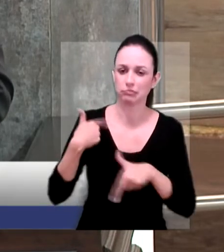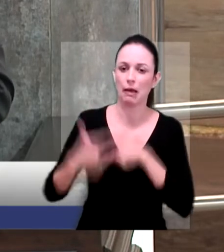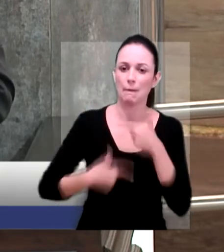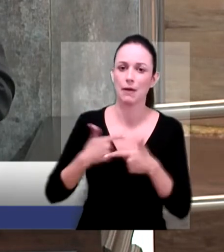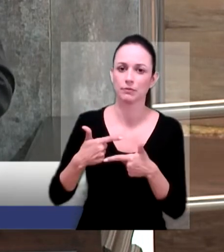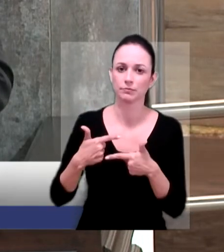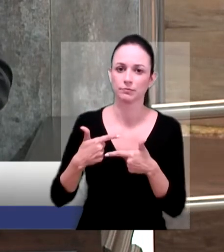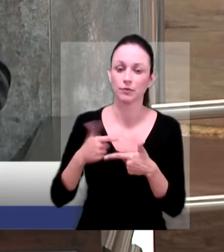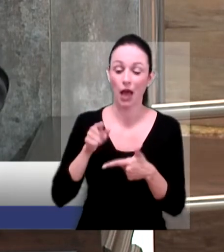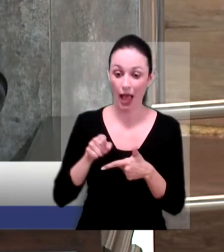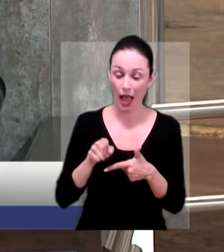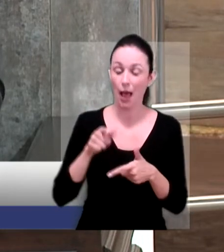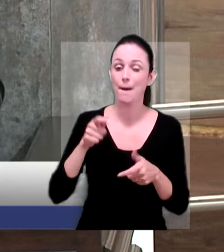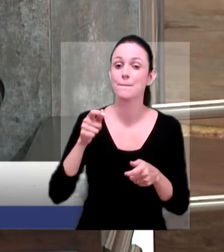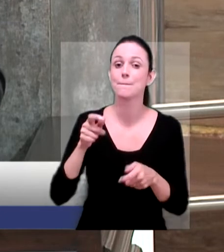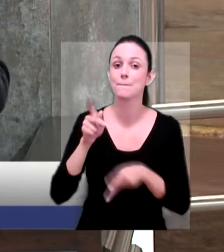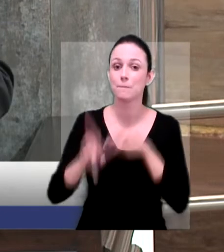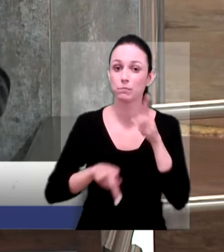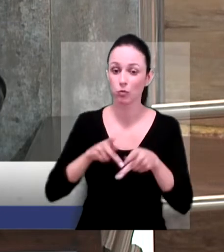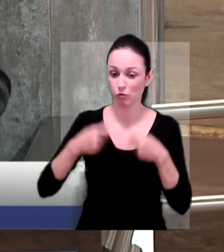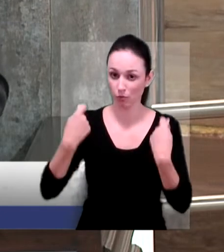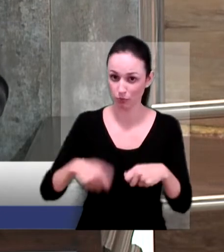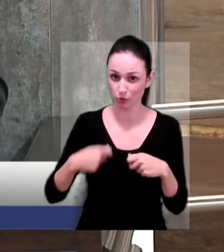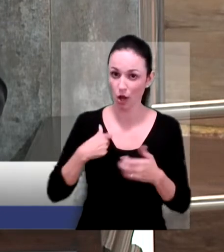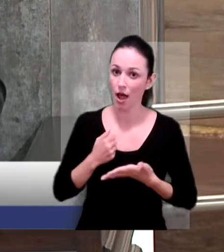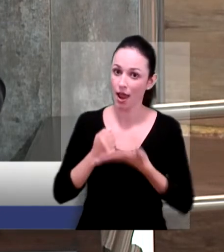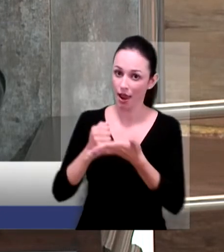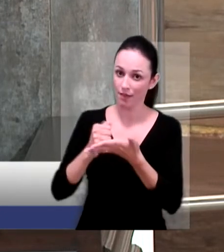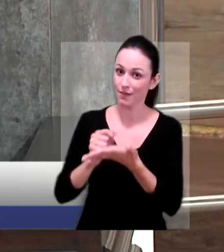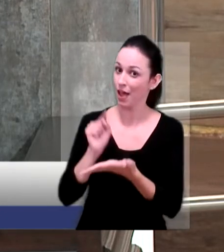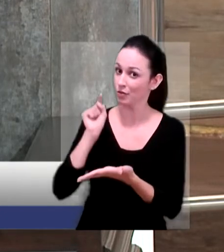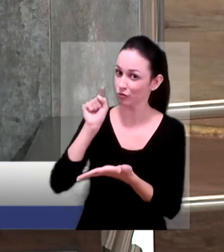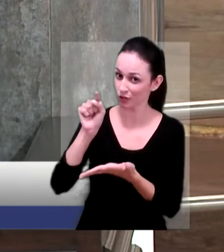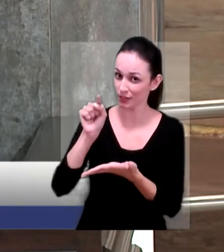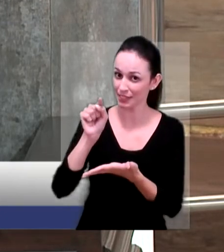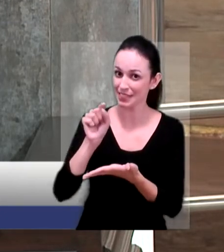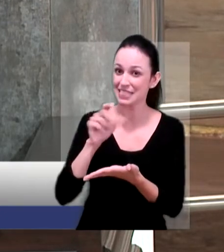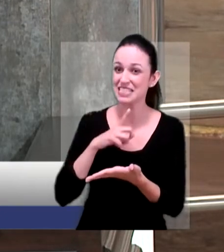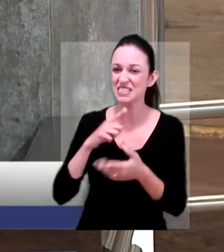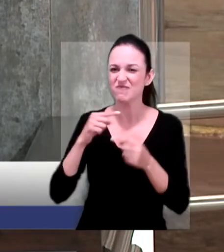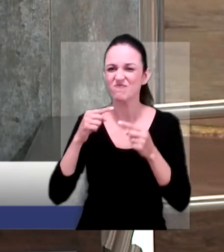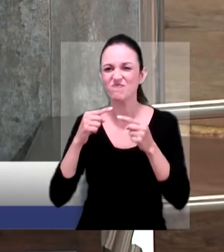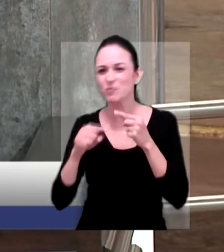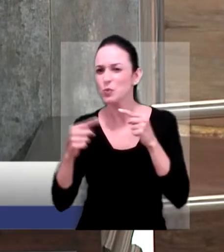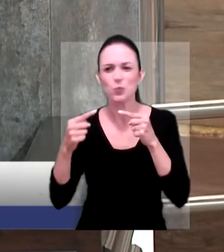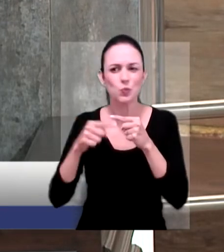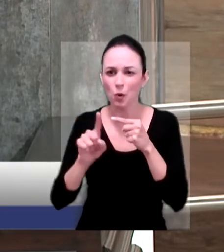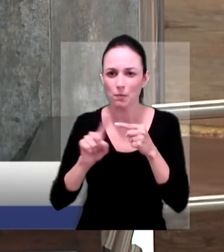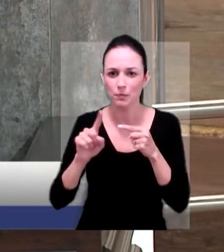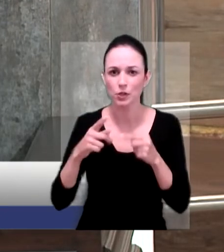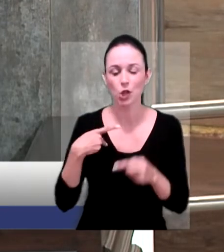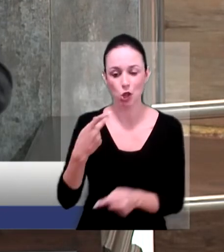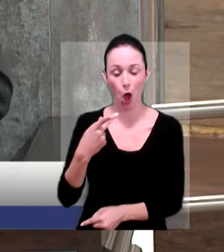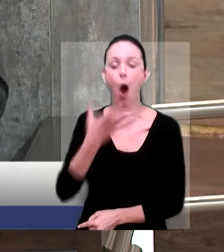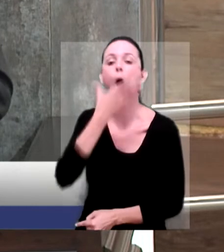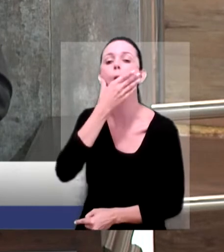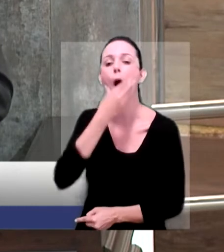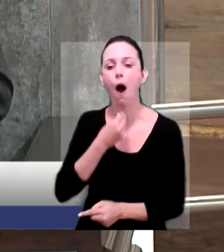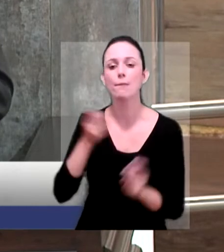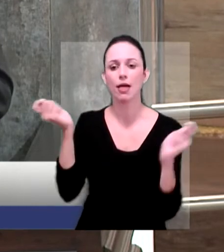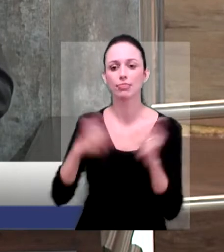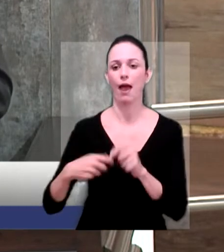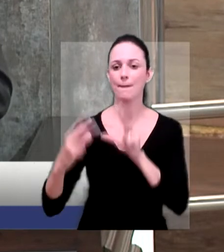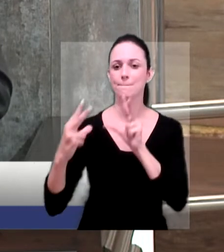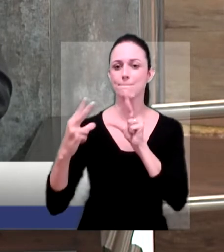população precisar, eu levarei até o senhor. E se um dia houver divergência, somos homens suficientes para dialogar. Pois